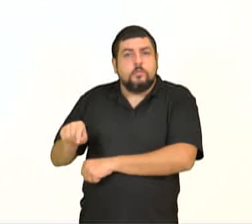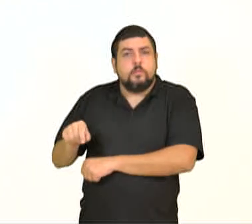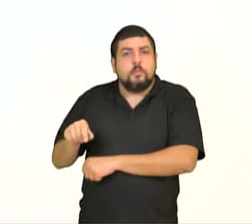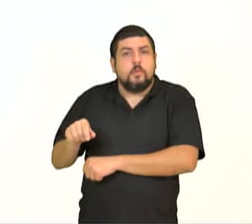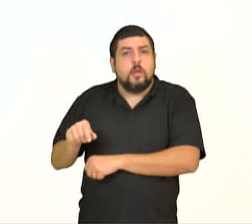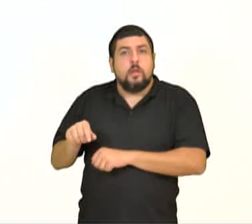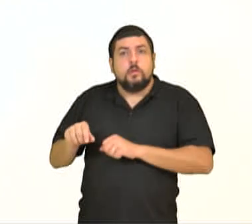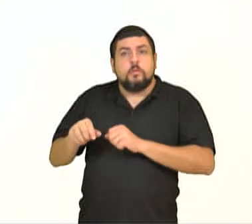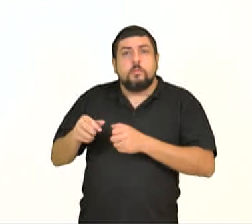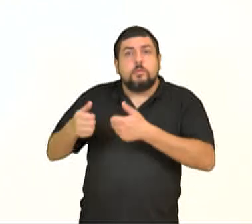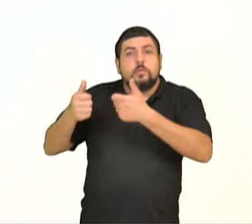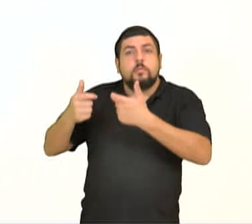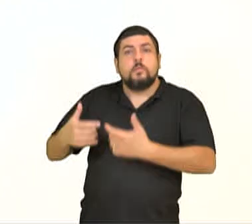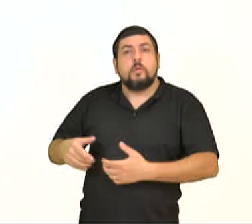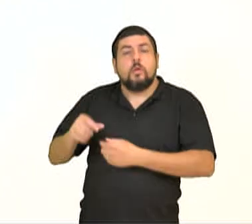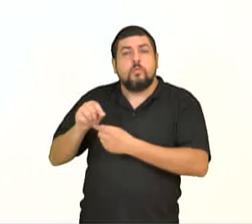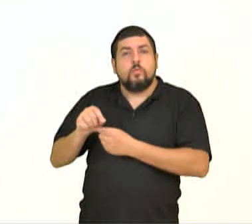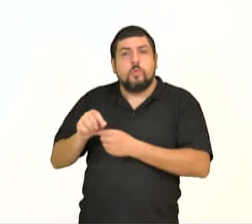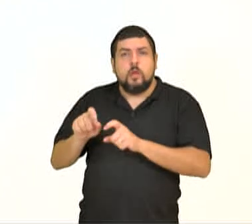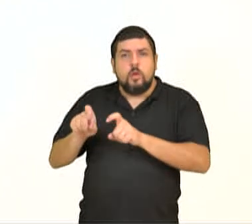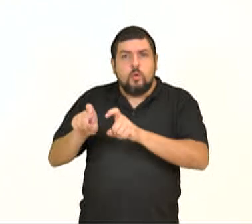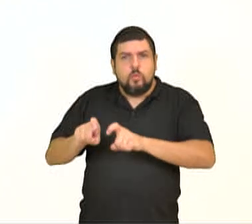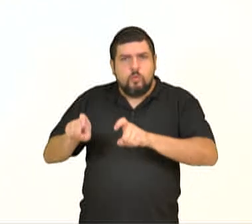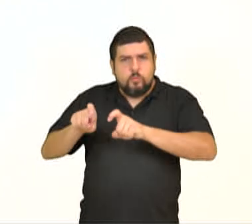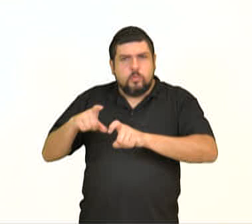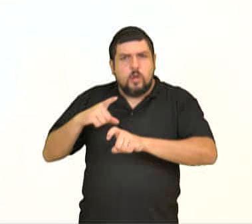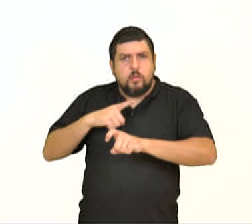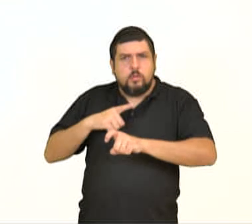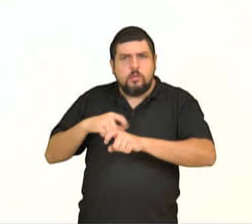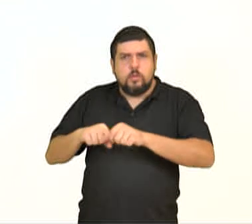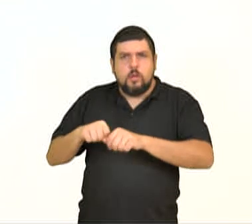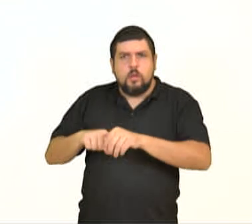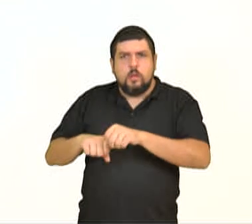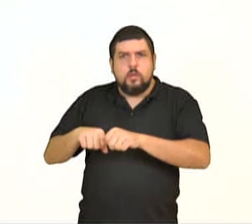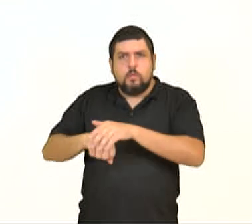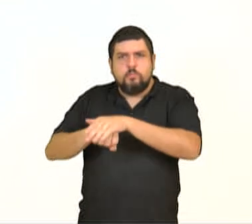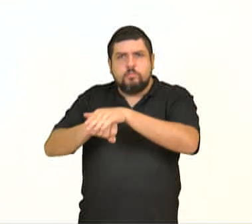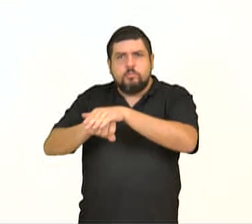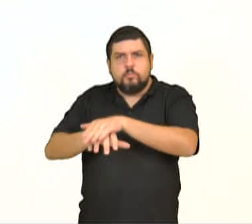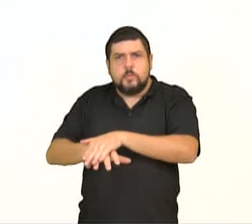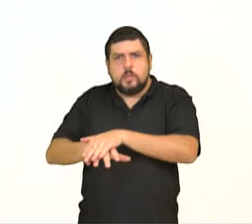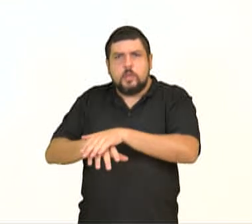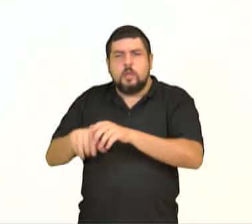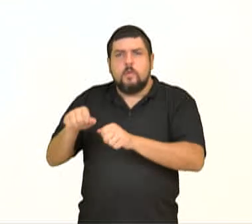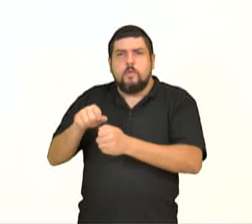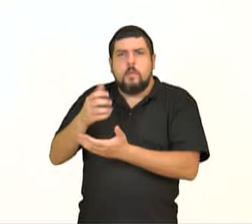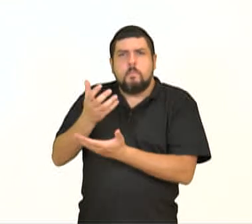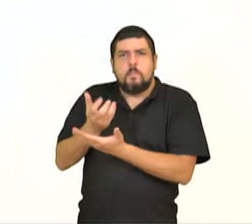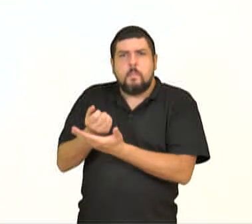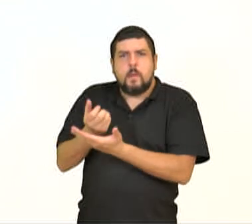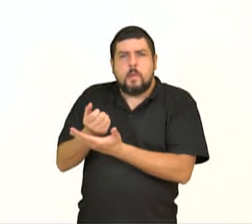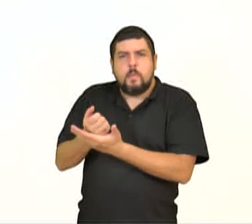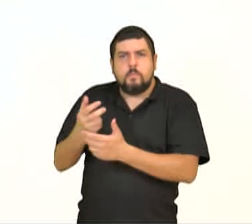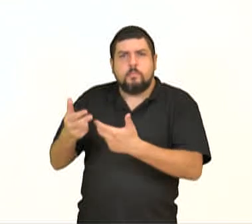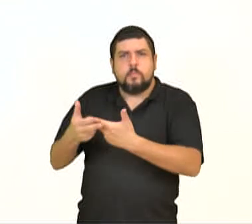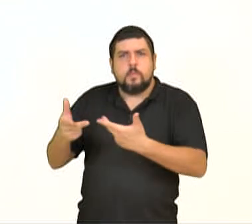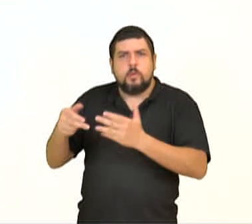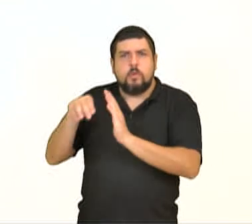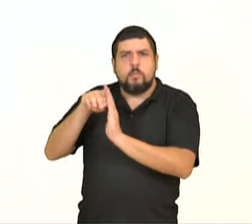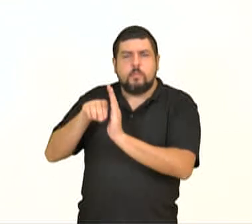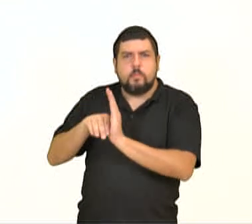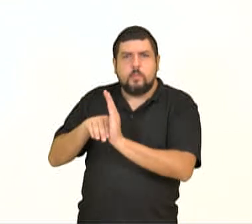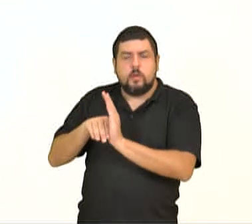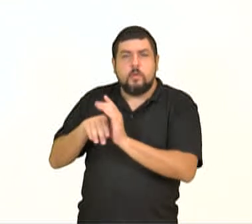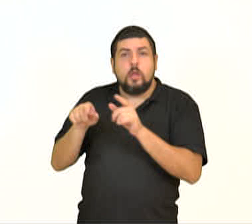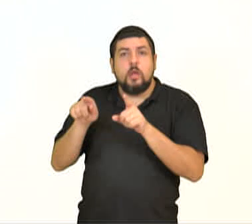no seu cérebro. Provavelmente é uma professora, né? Pela forma como ela está vestida, pelos